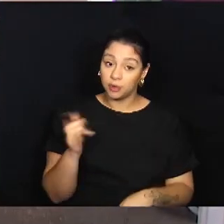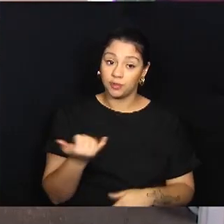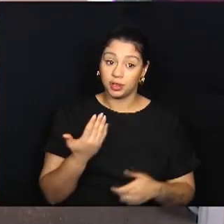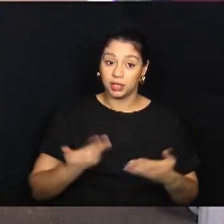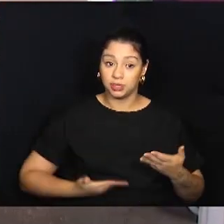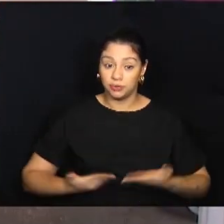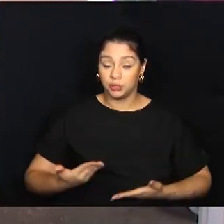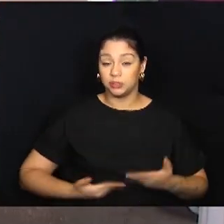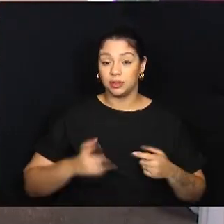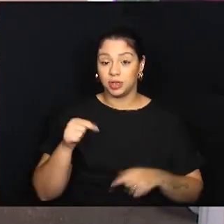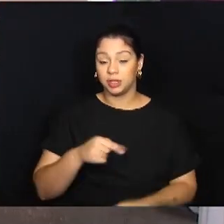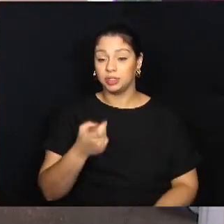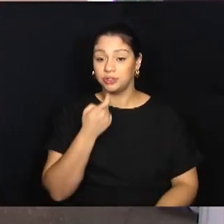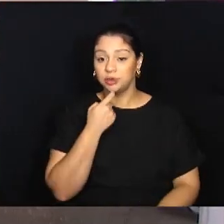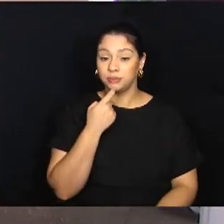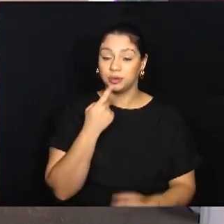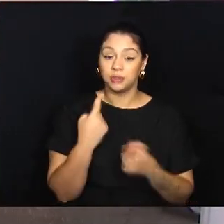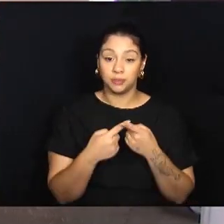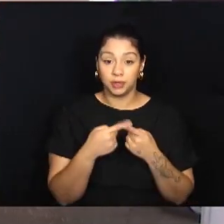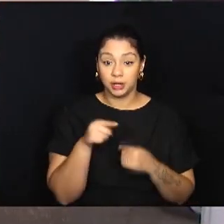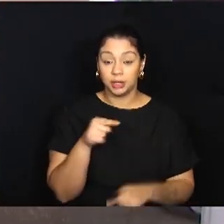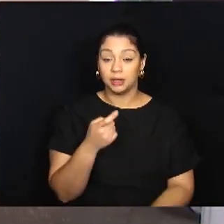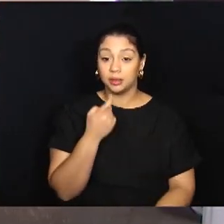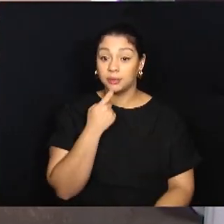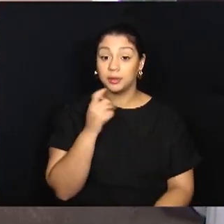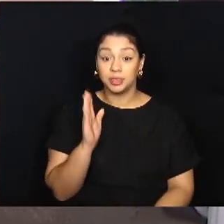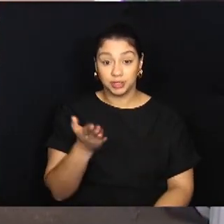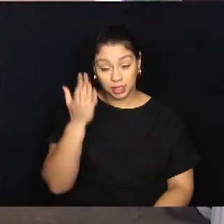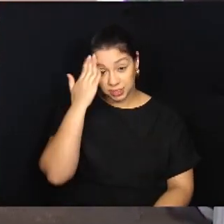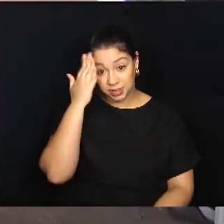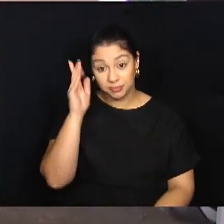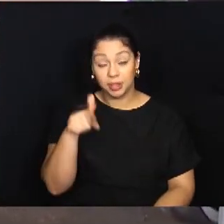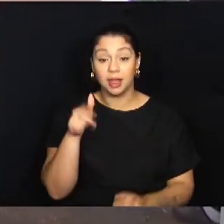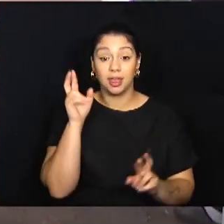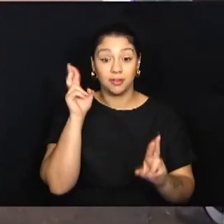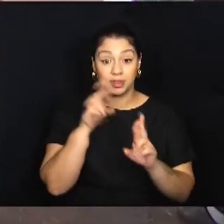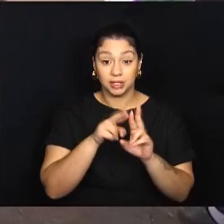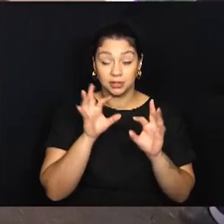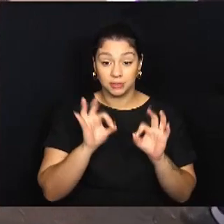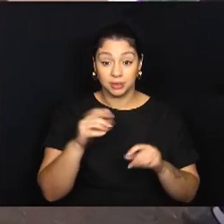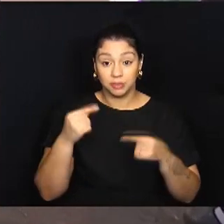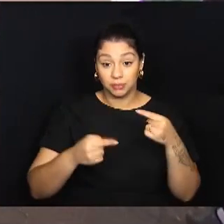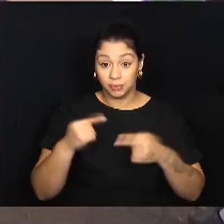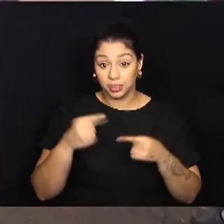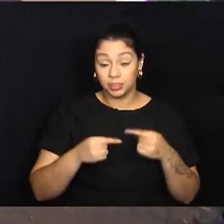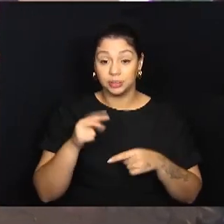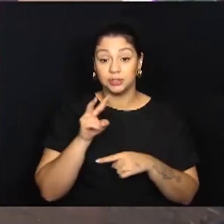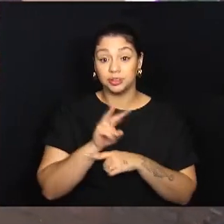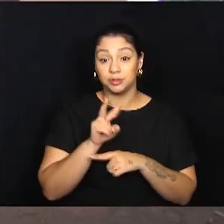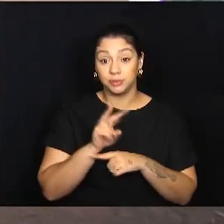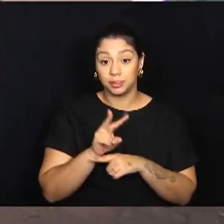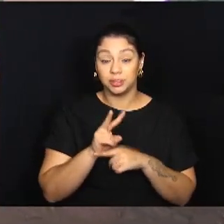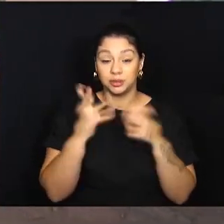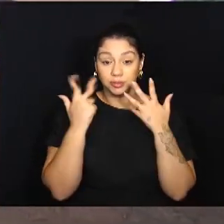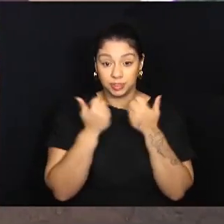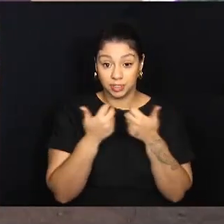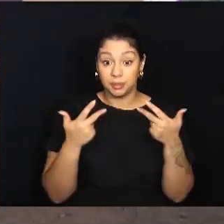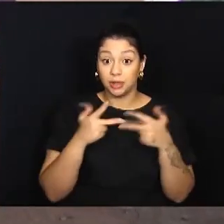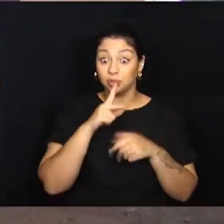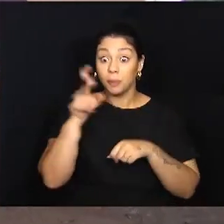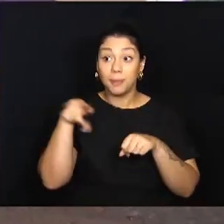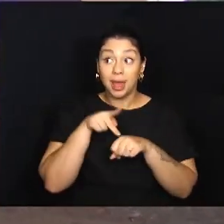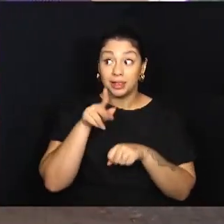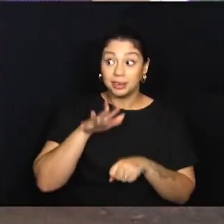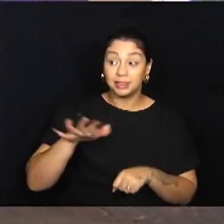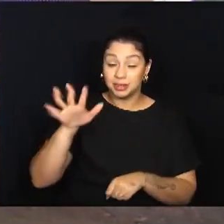oferece, que a Campinas, como todo mundo sabe, já é referência em políticas, né, em proteção e bem-estar animal no país. Então, aproveite os